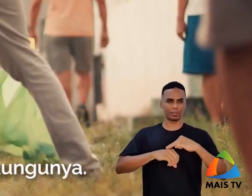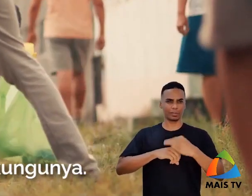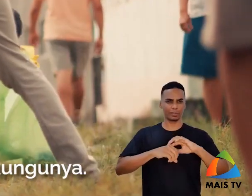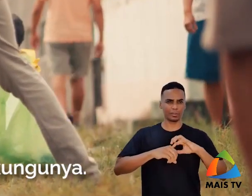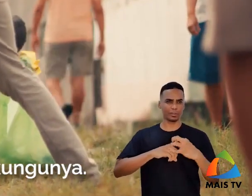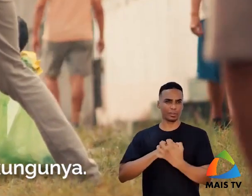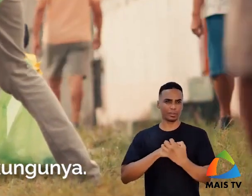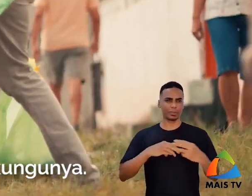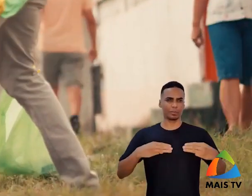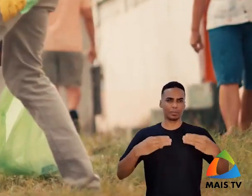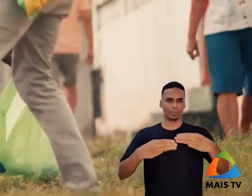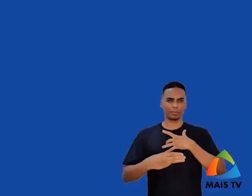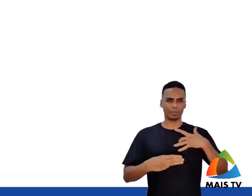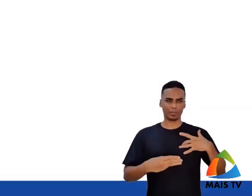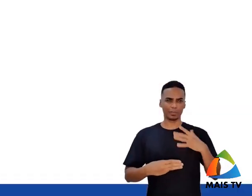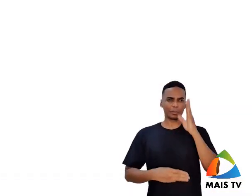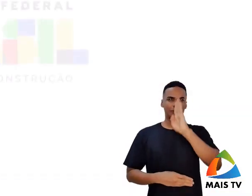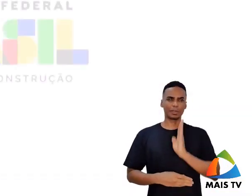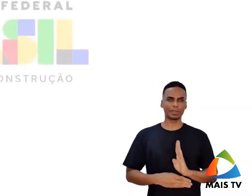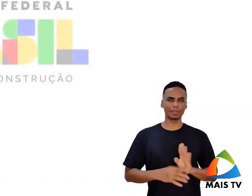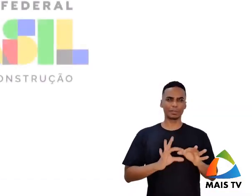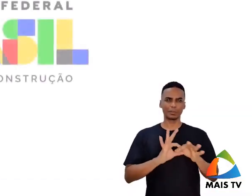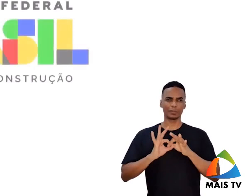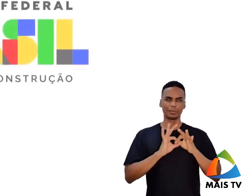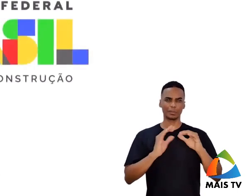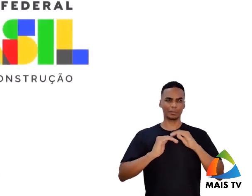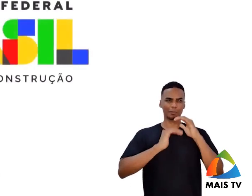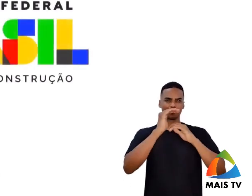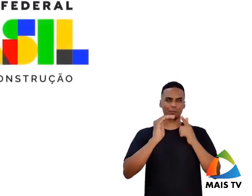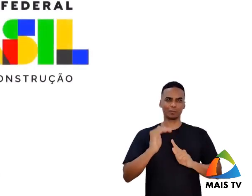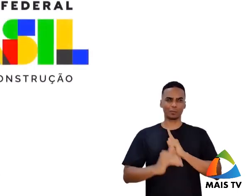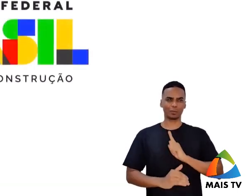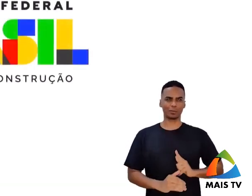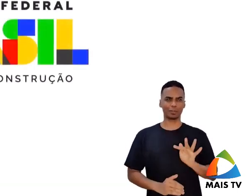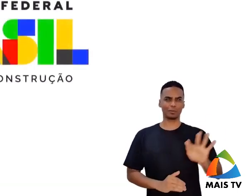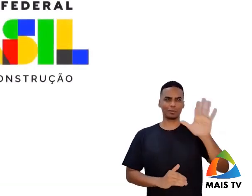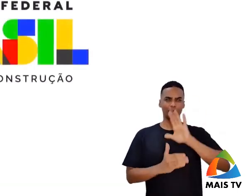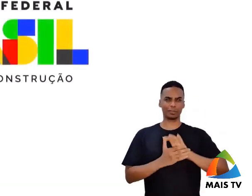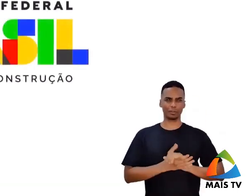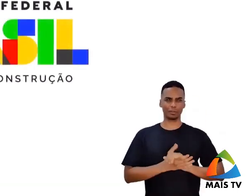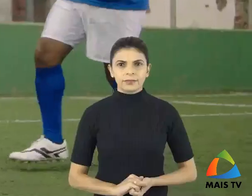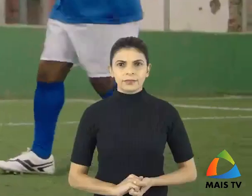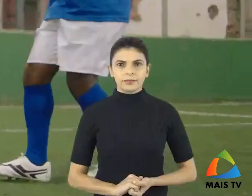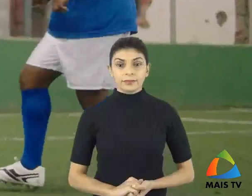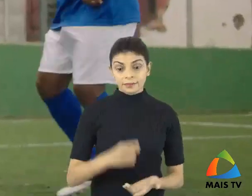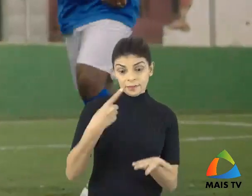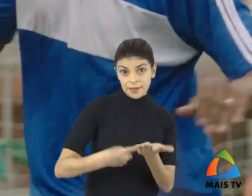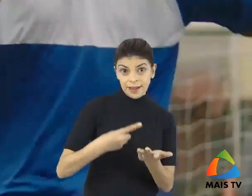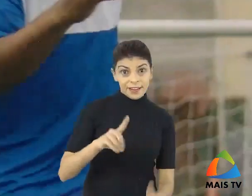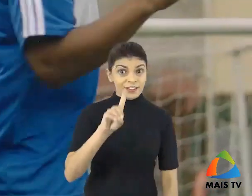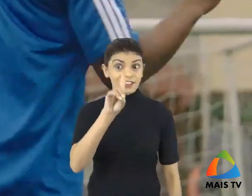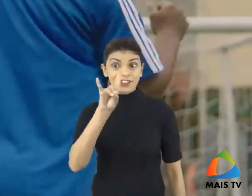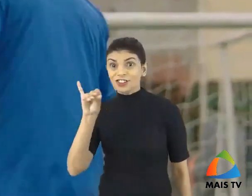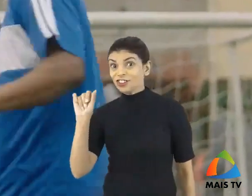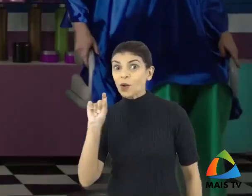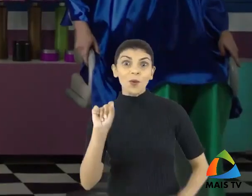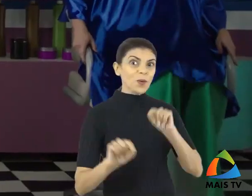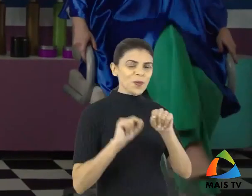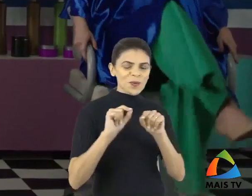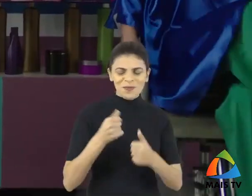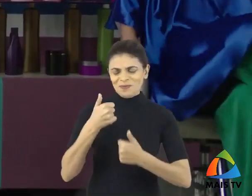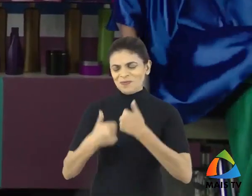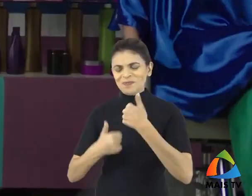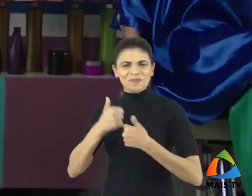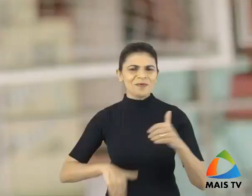dengue, zika e chikungunya. Ministério da Saúde. Brasil. União e Reconstrução. Governo Federal. Dia de futebol e dia